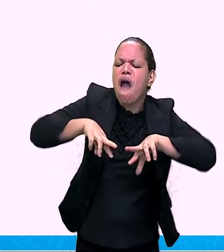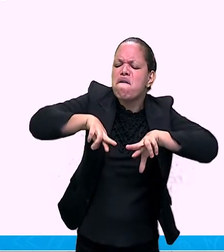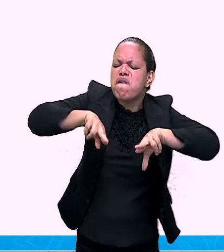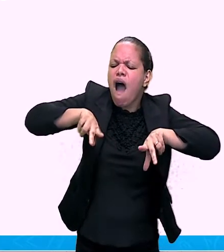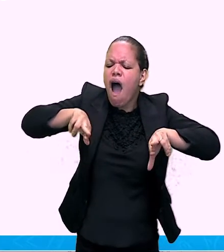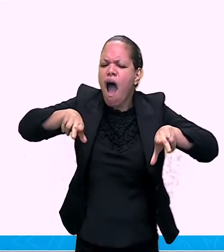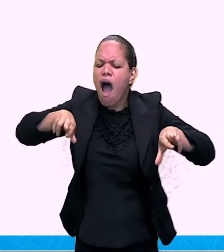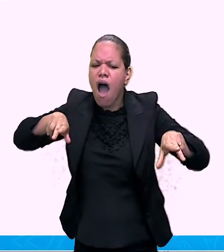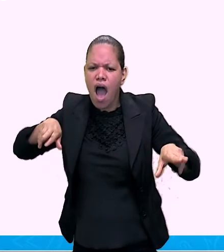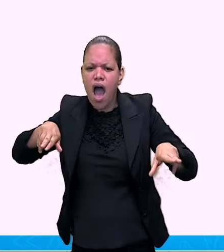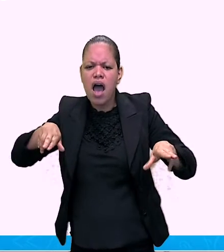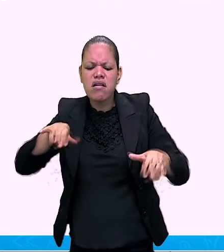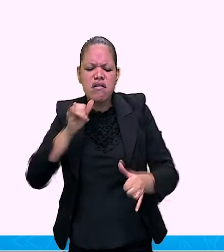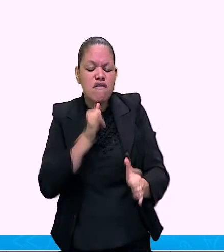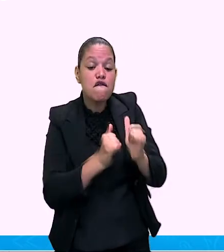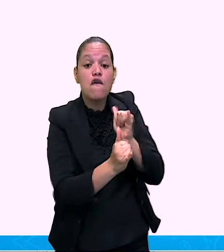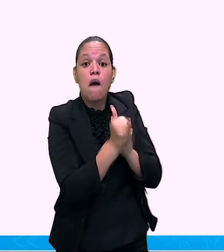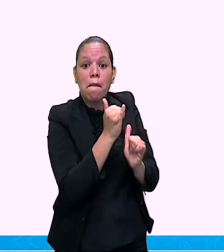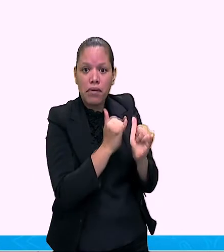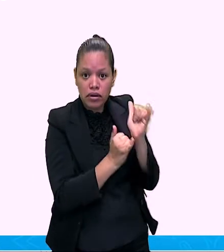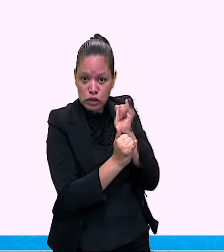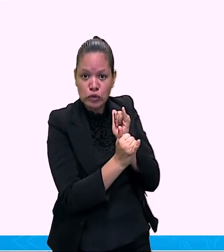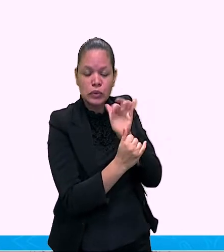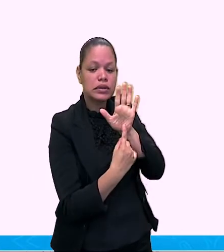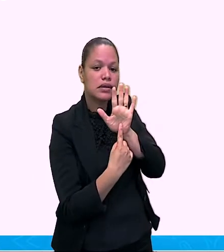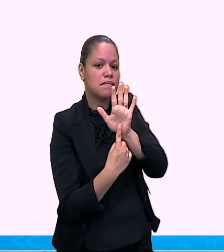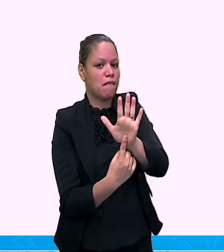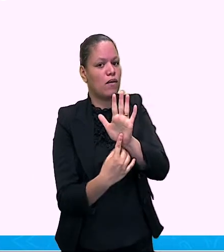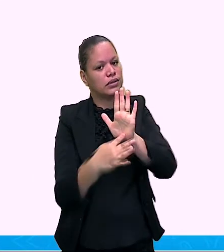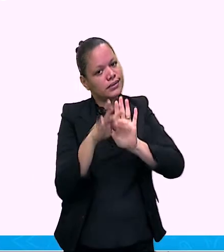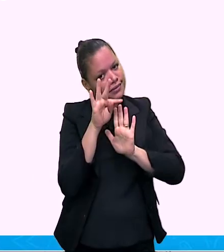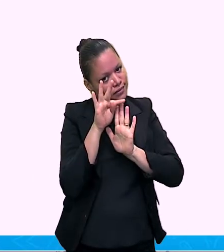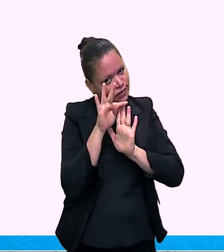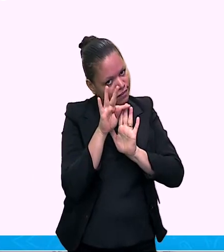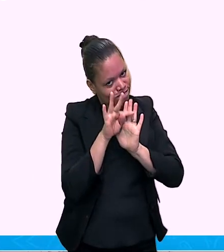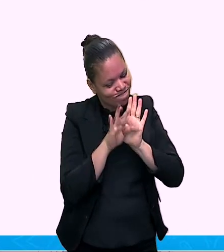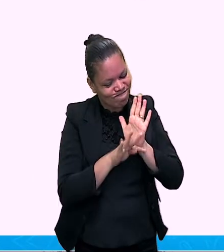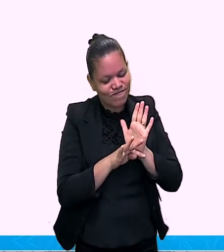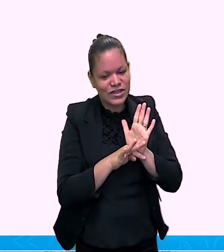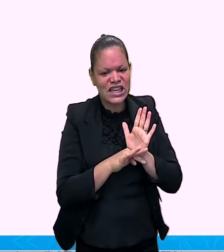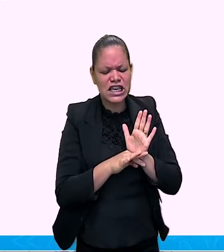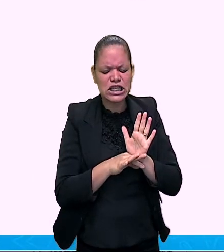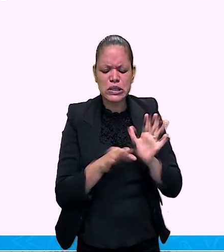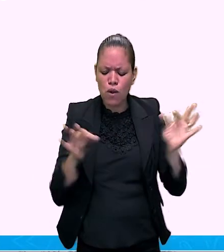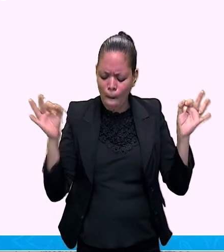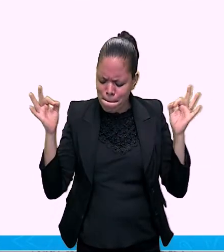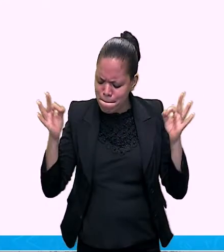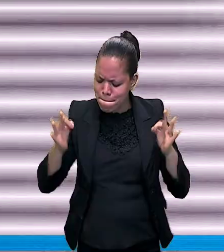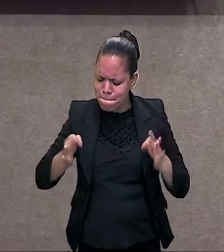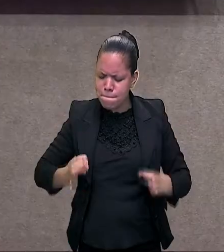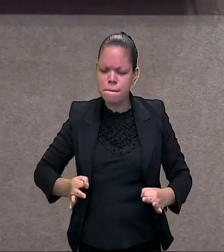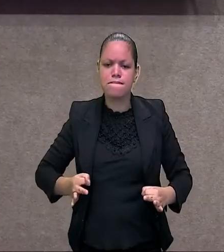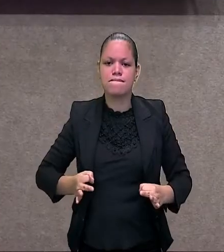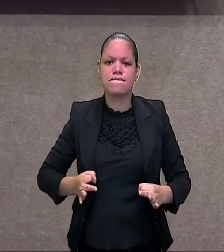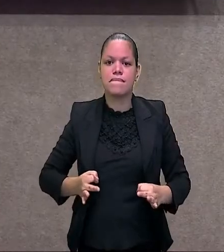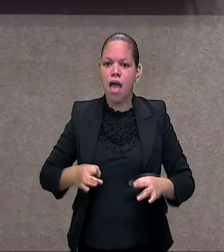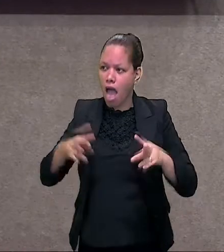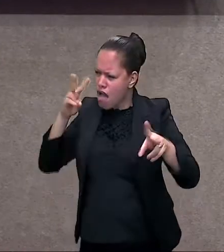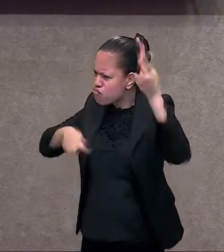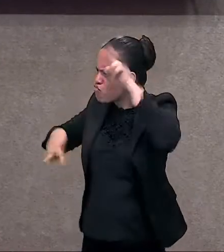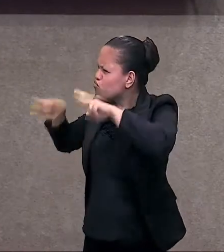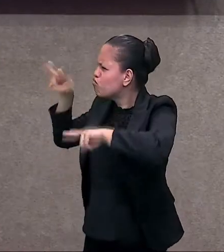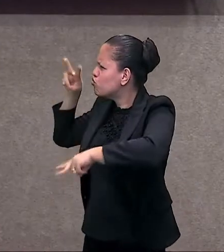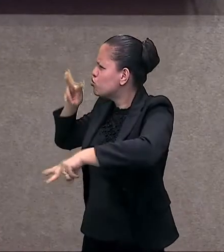apresenta num texto coeso e coerente. Então, a gente lê uma reportagem, a gente vê toda essa